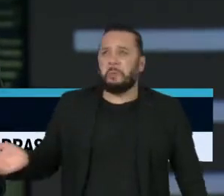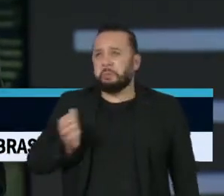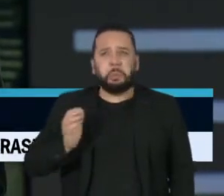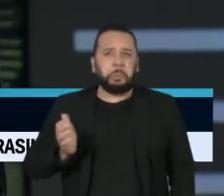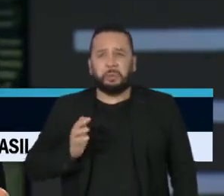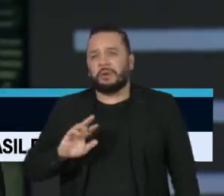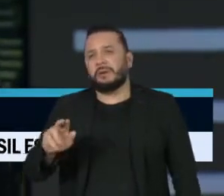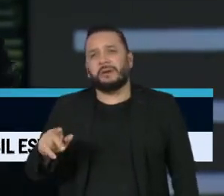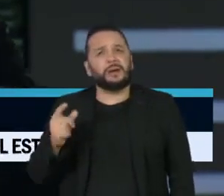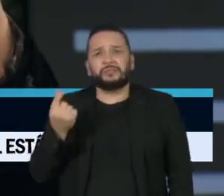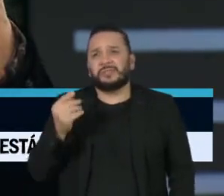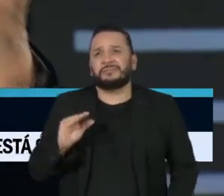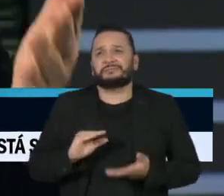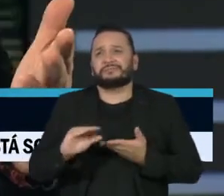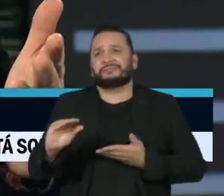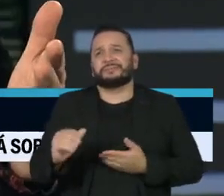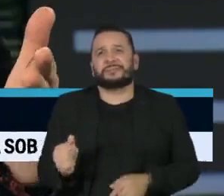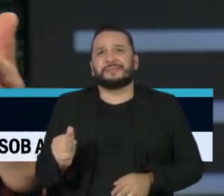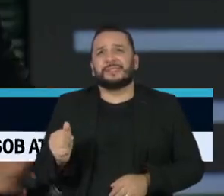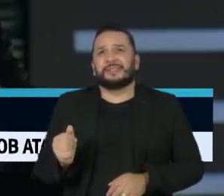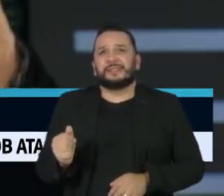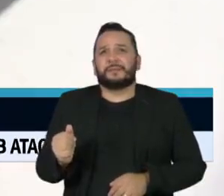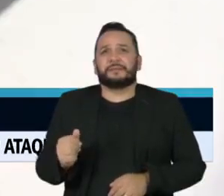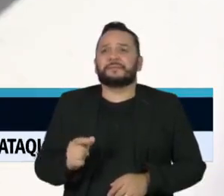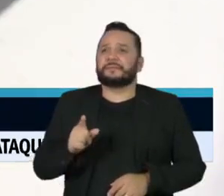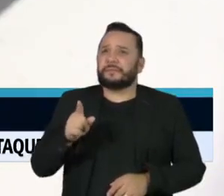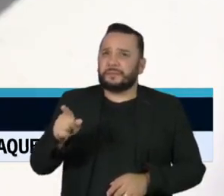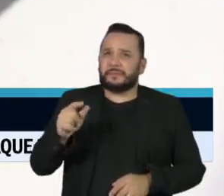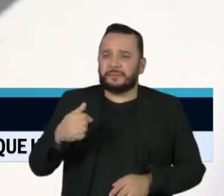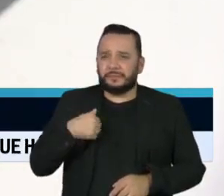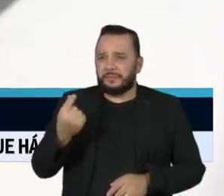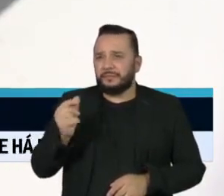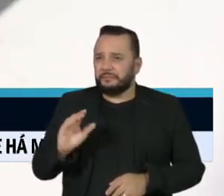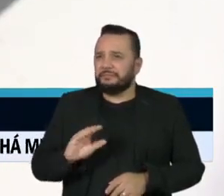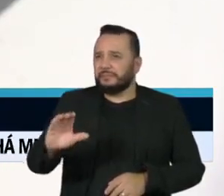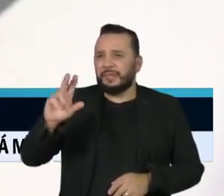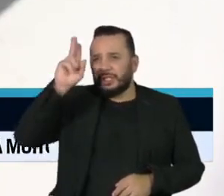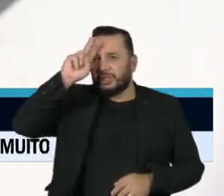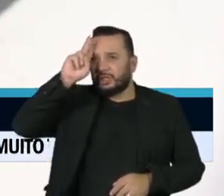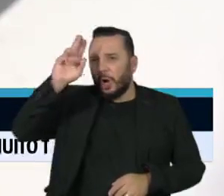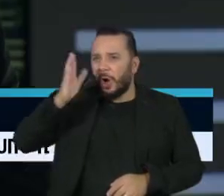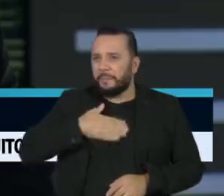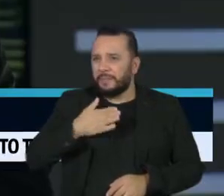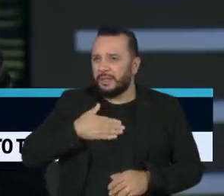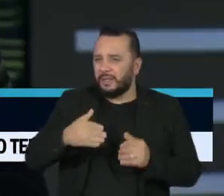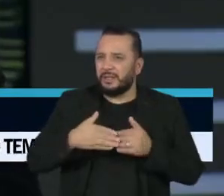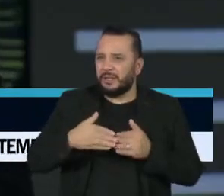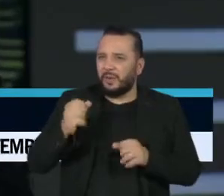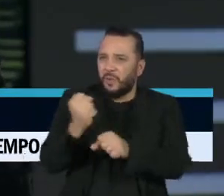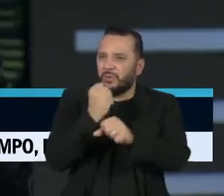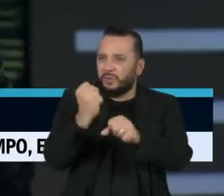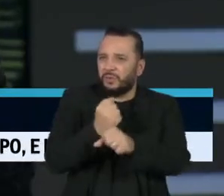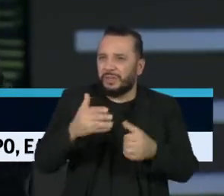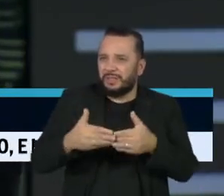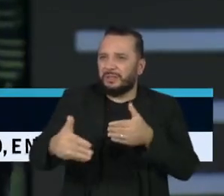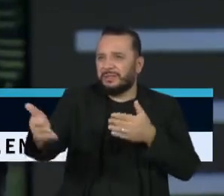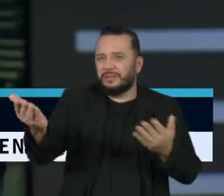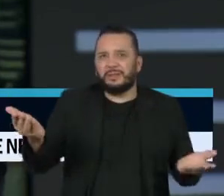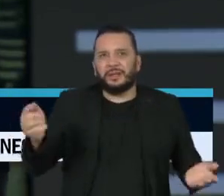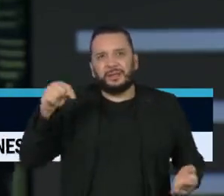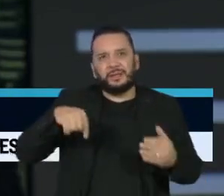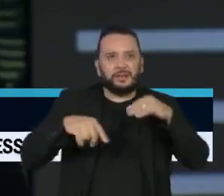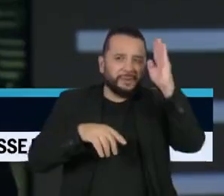bilionários é um dinheiro que faz você ficar lá deixar o seu legado eu no Brasil ainda é muito